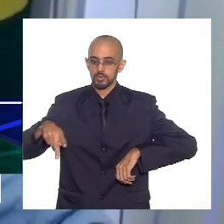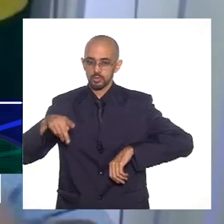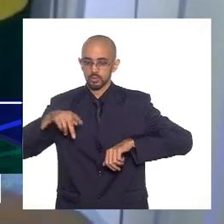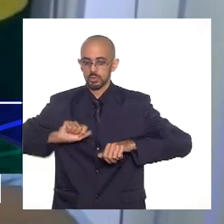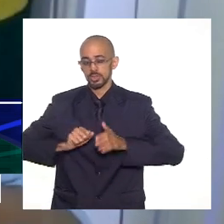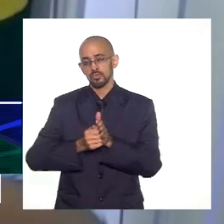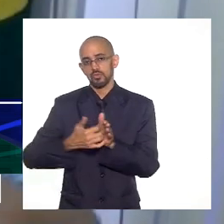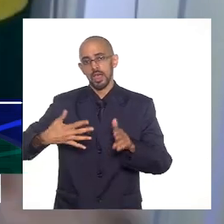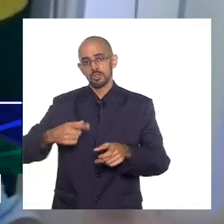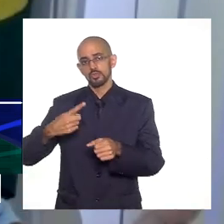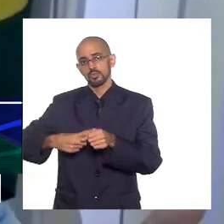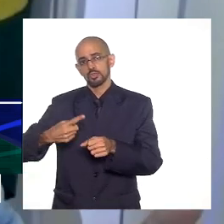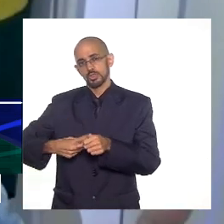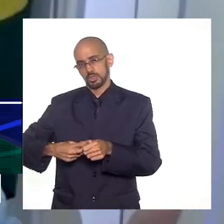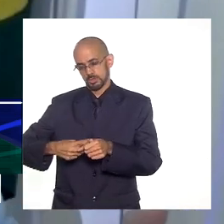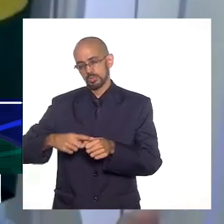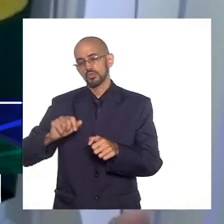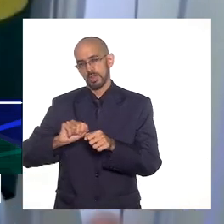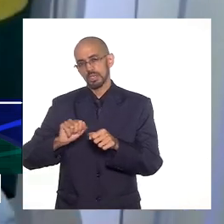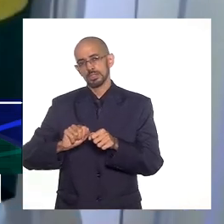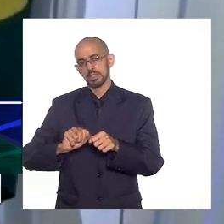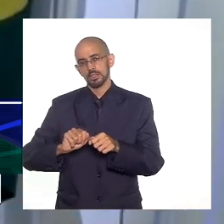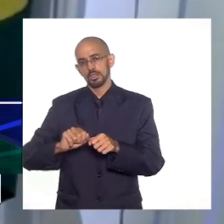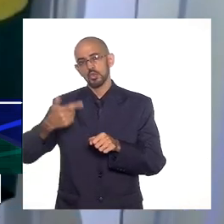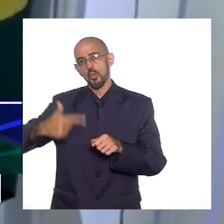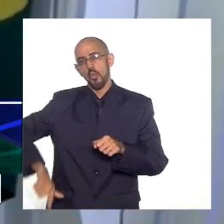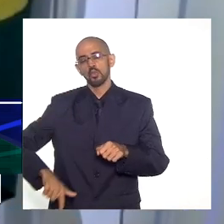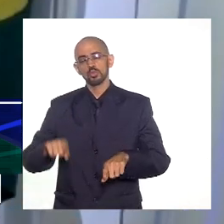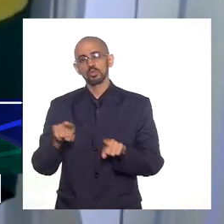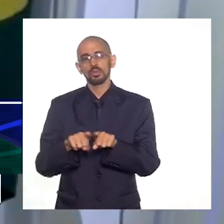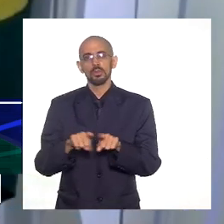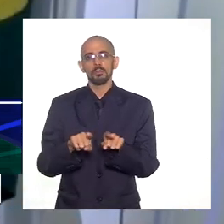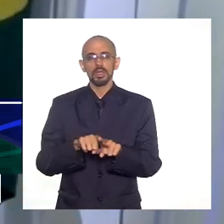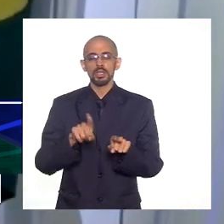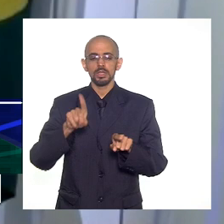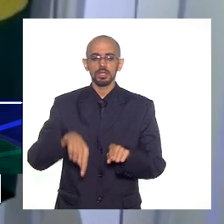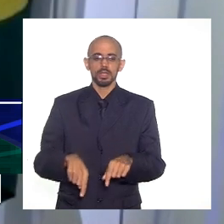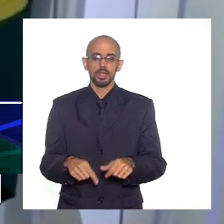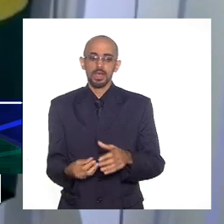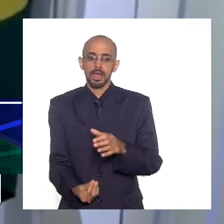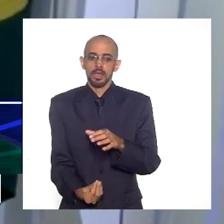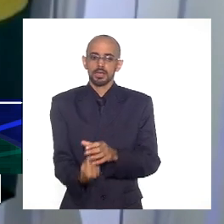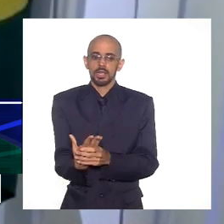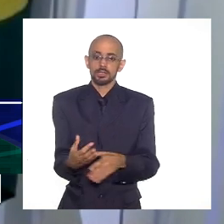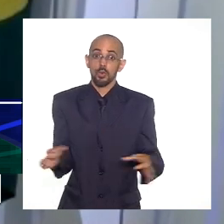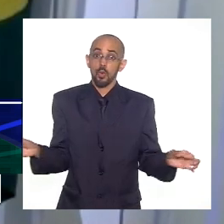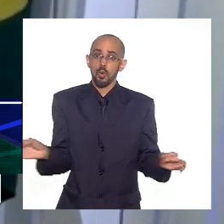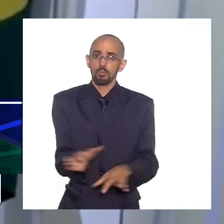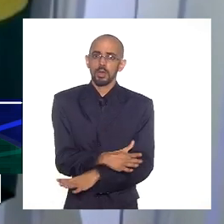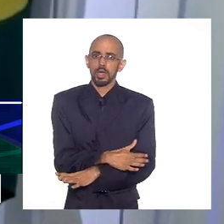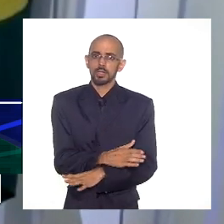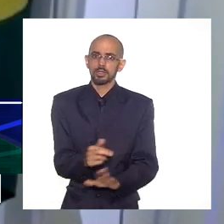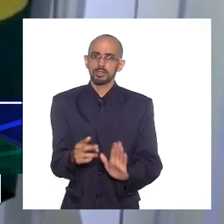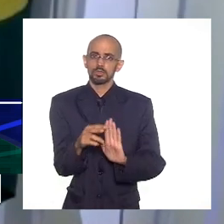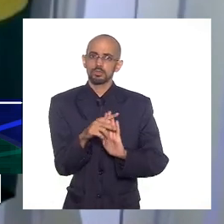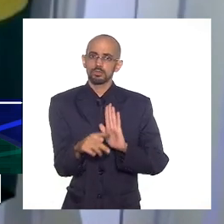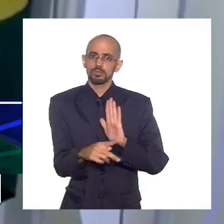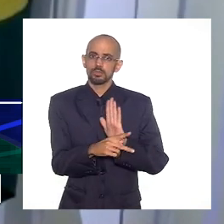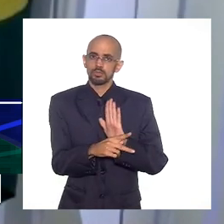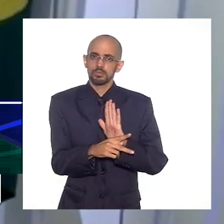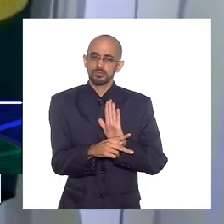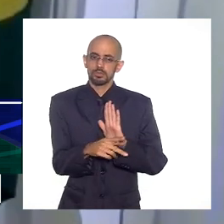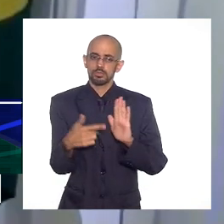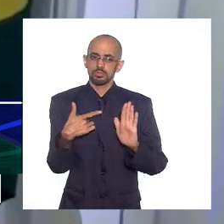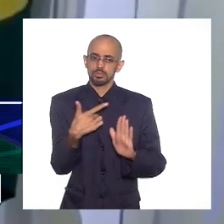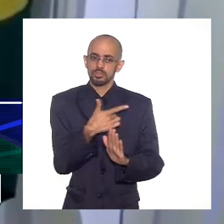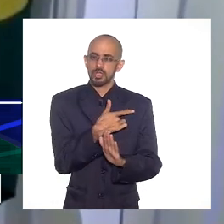vários municípios do Estado, e a outra delas é a adoção completa dos protocolos de sanitização que